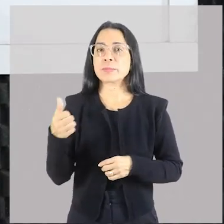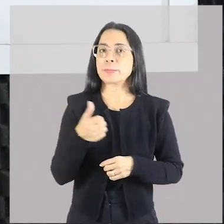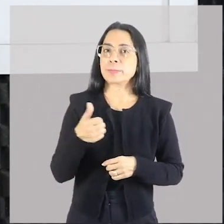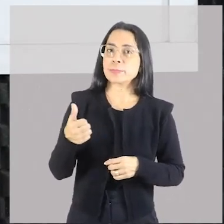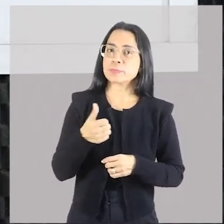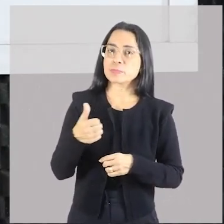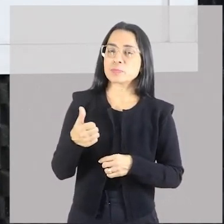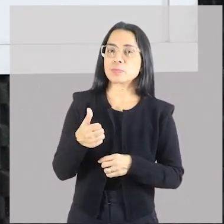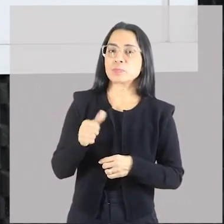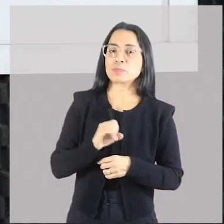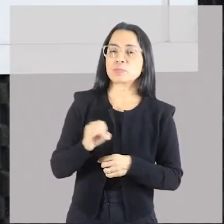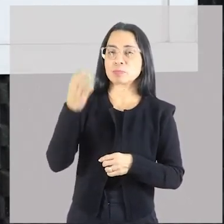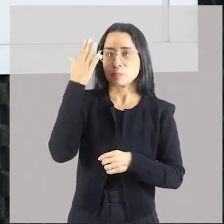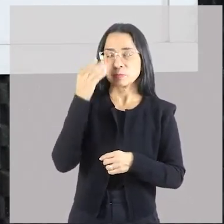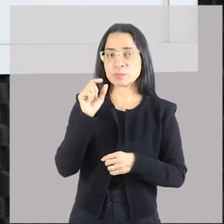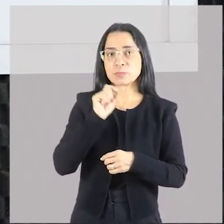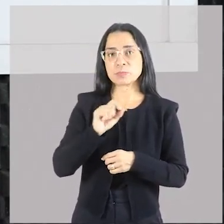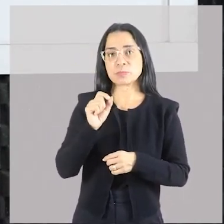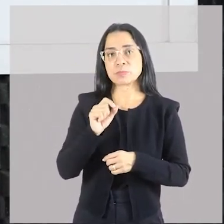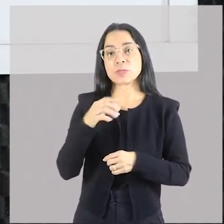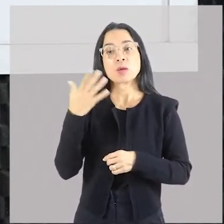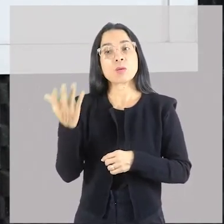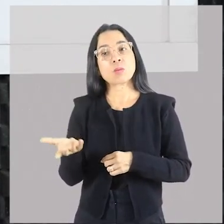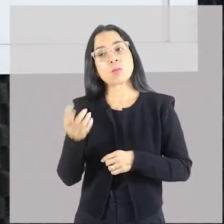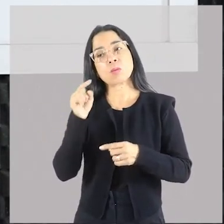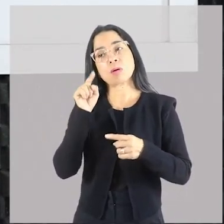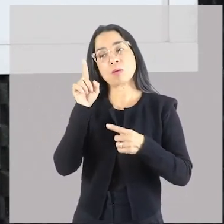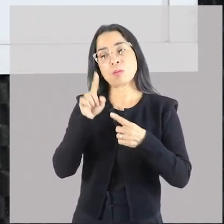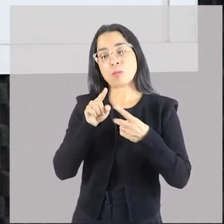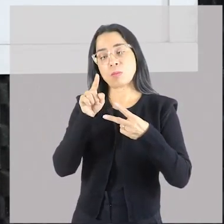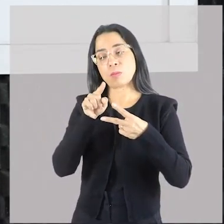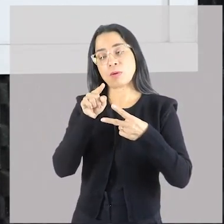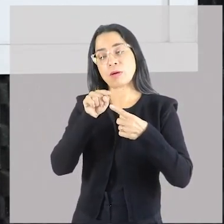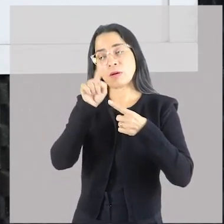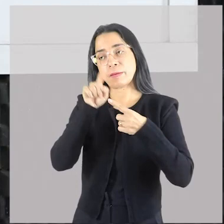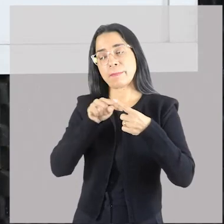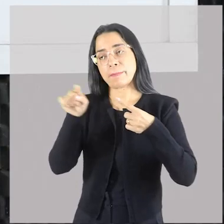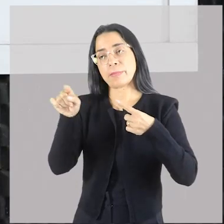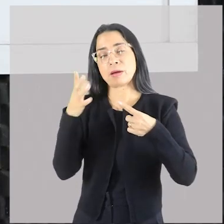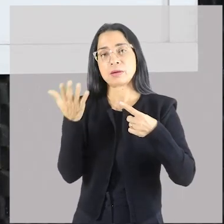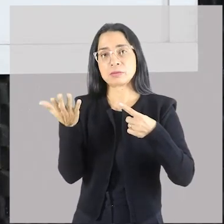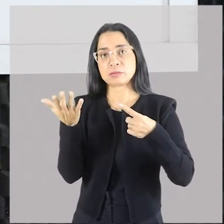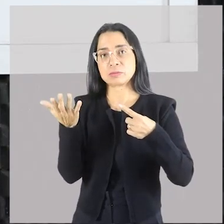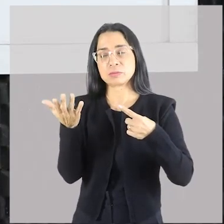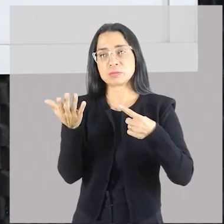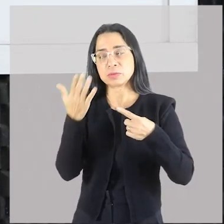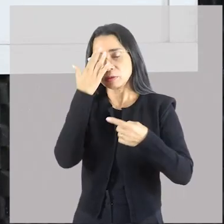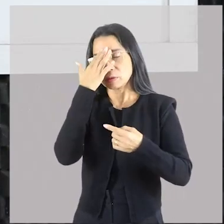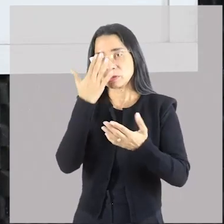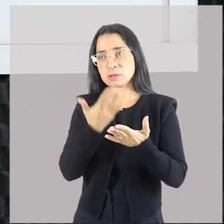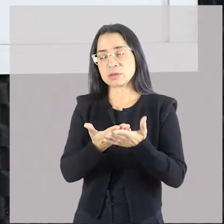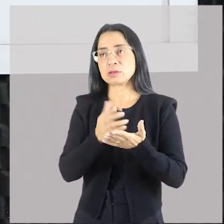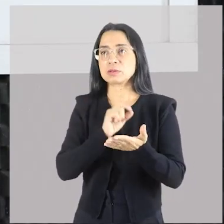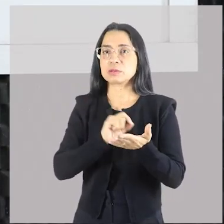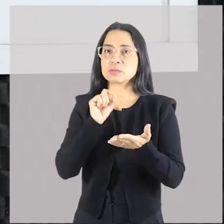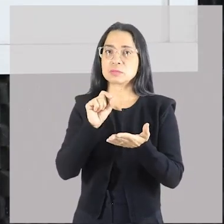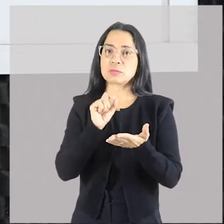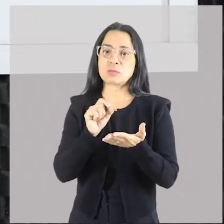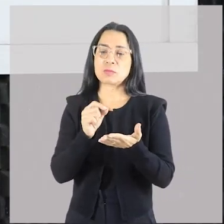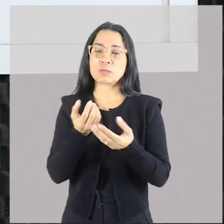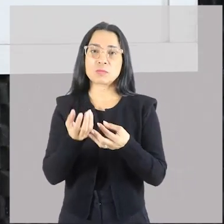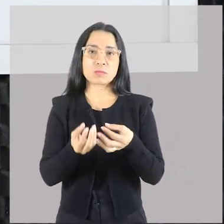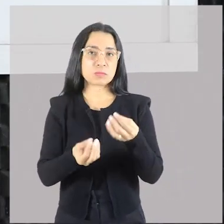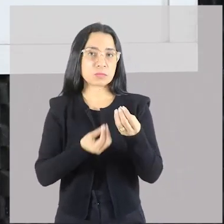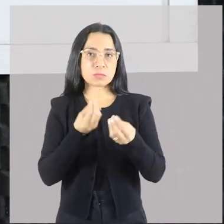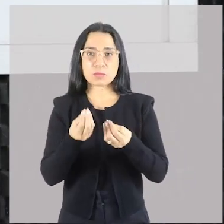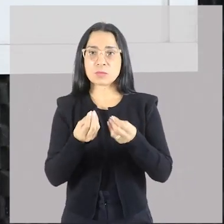Primeiro, se você sabe que parte, se você tem informação, ter a certeza de saber que parte